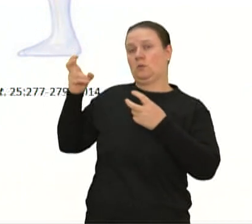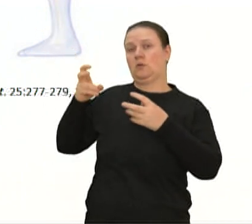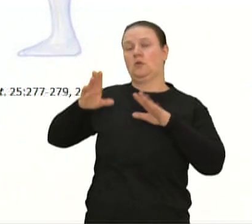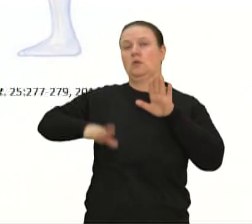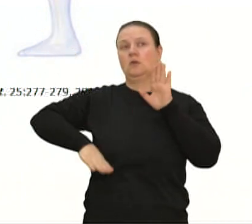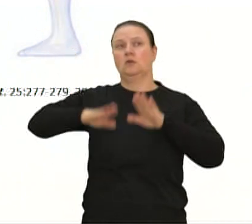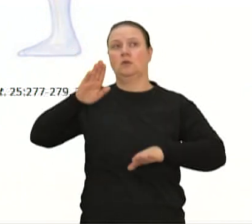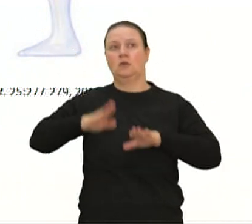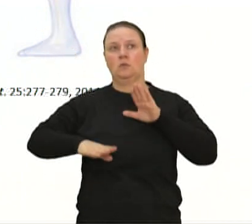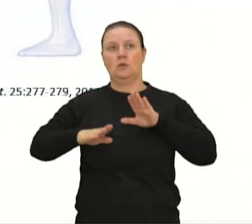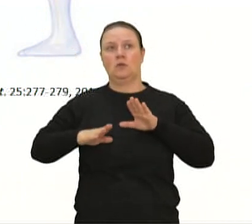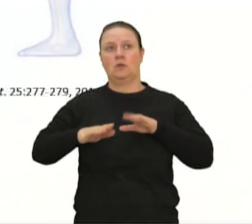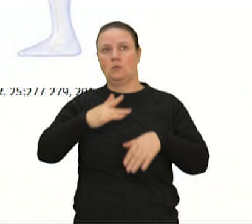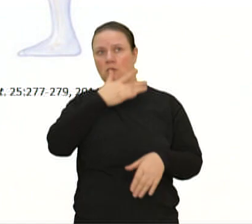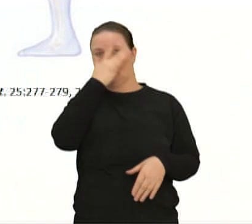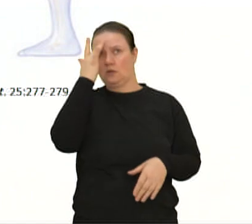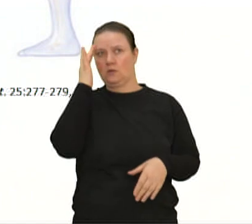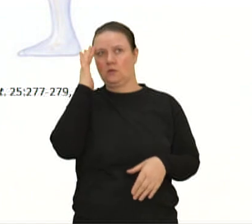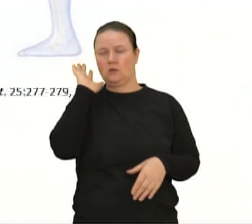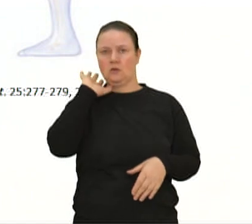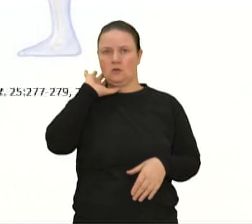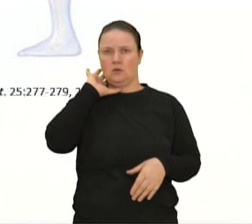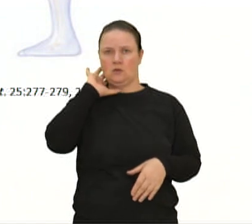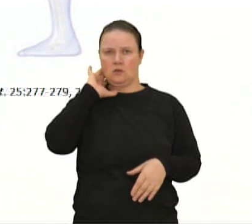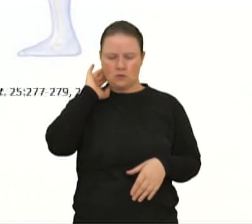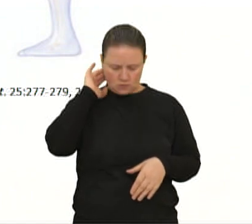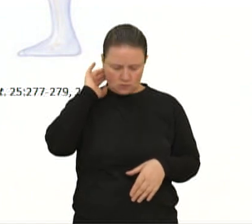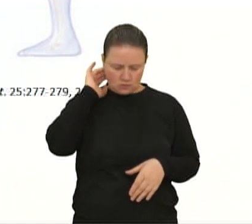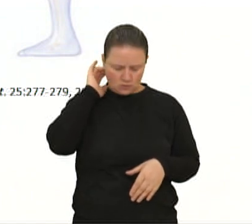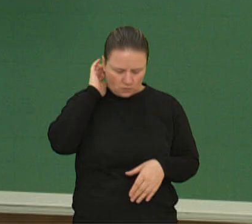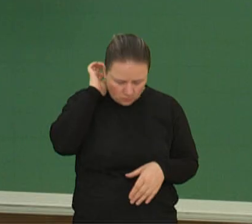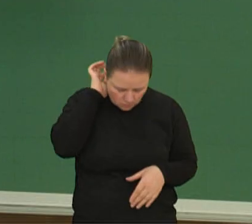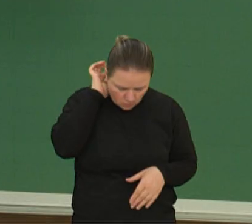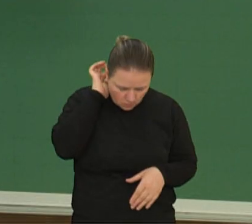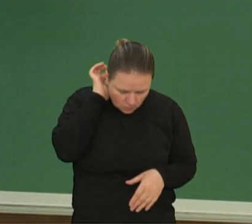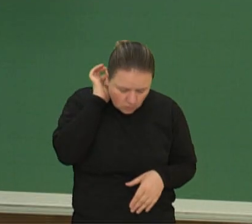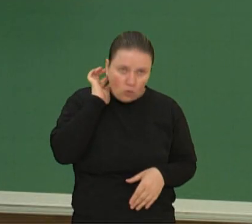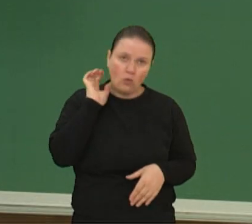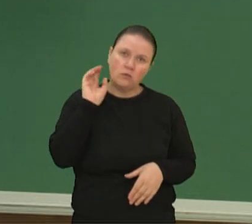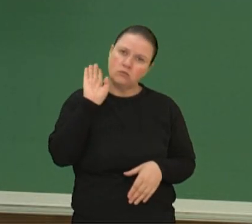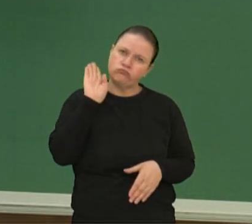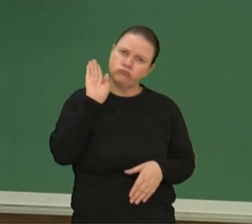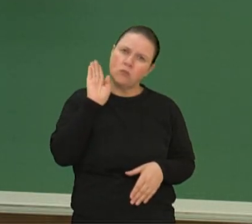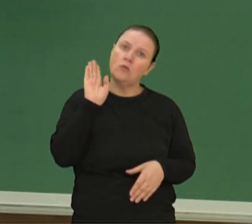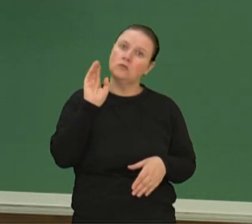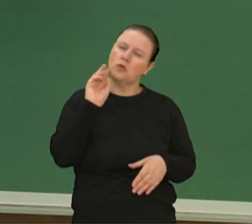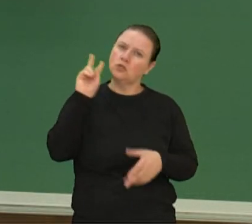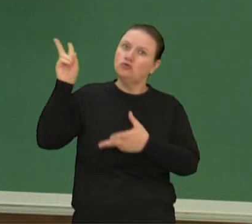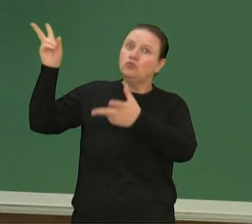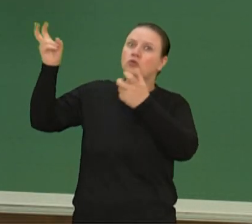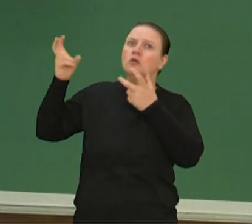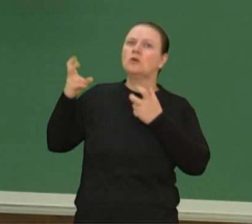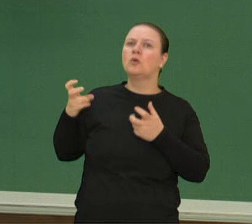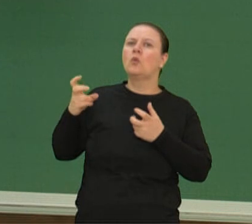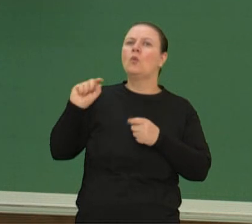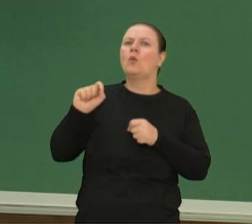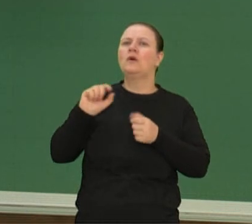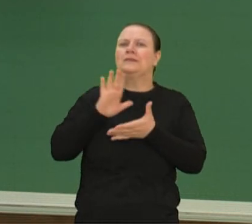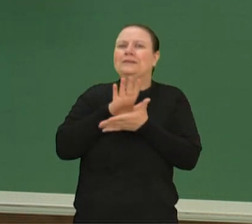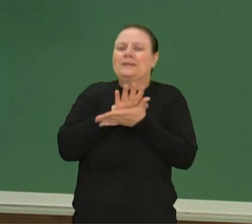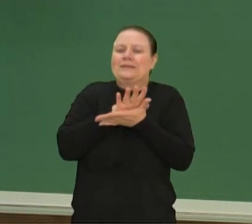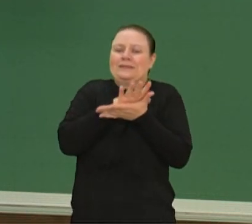conforme o indivíduo vai inclinando a cabeça para frente, nós vamos tendo um aumento